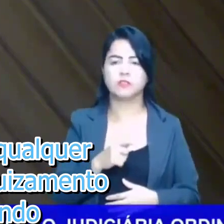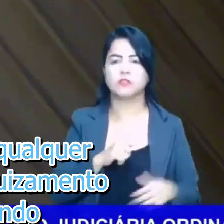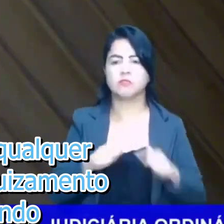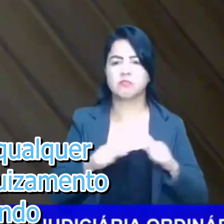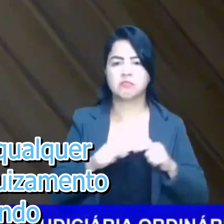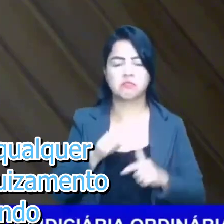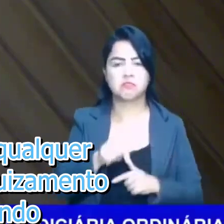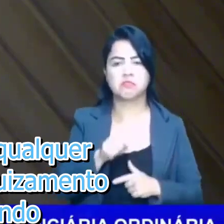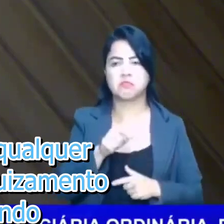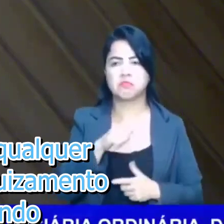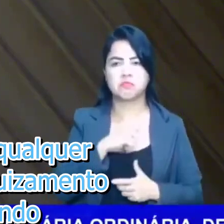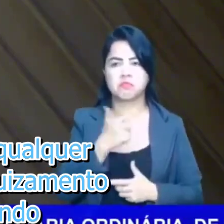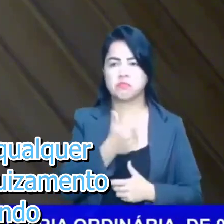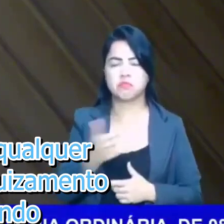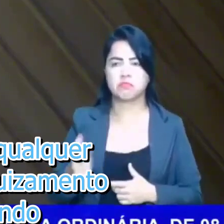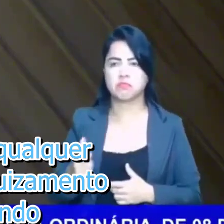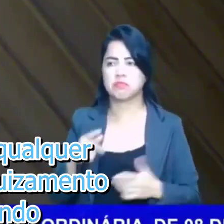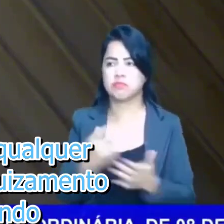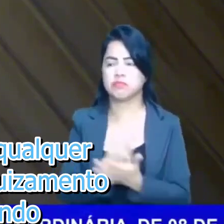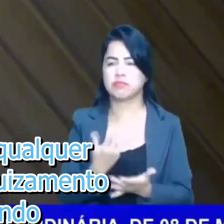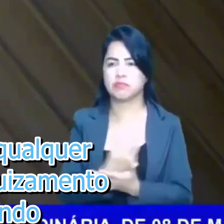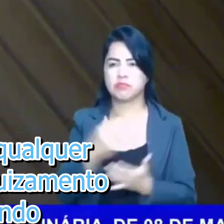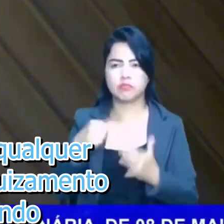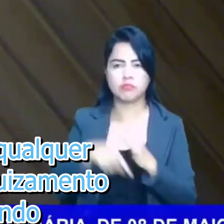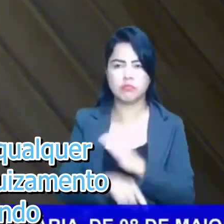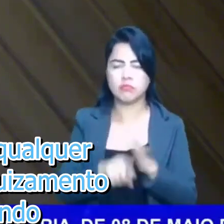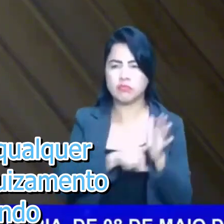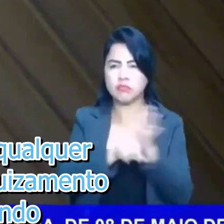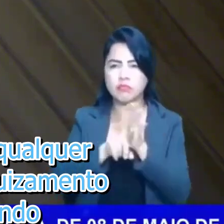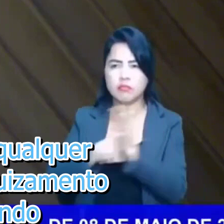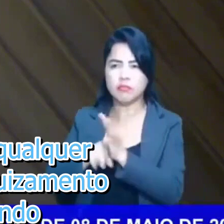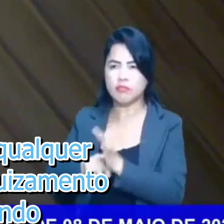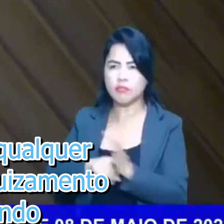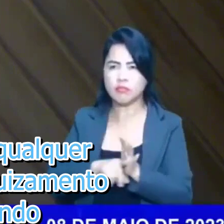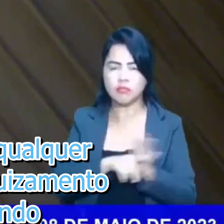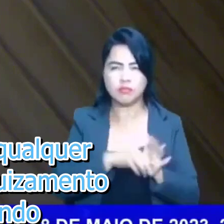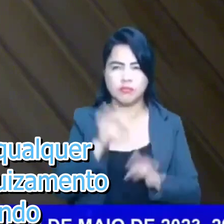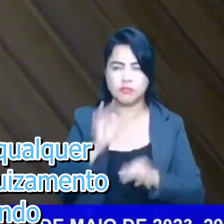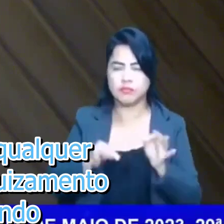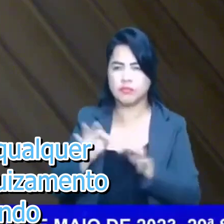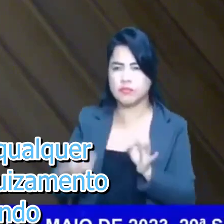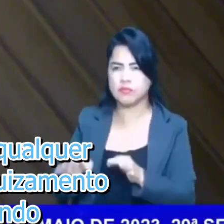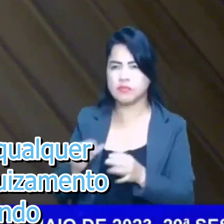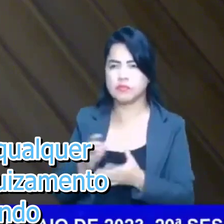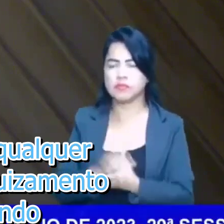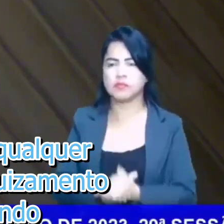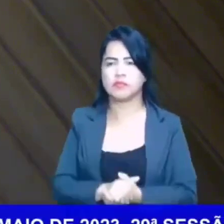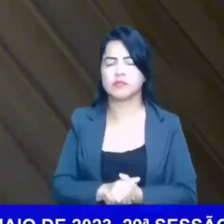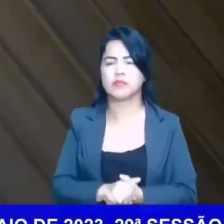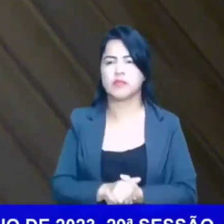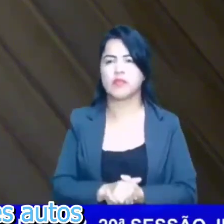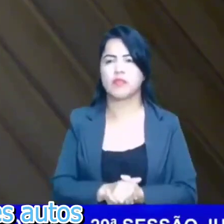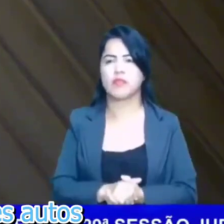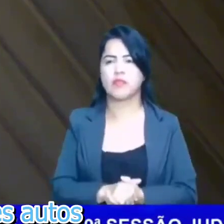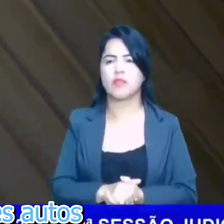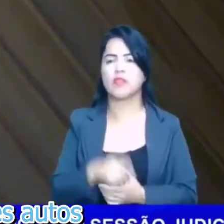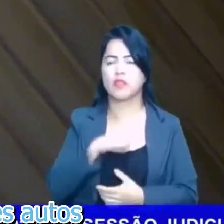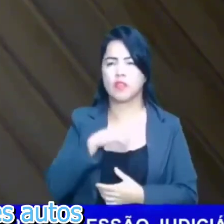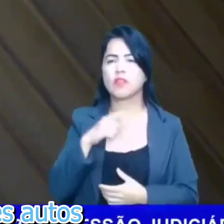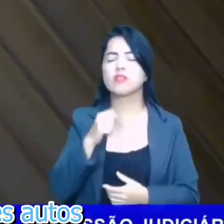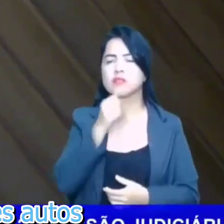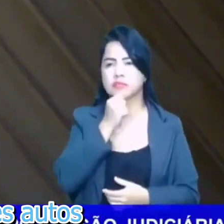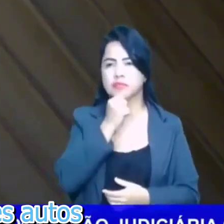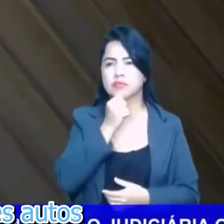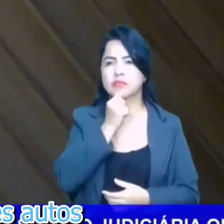praticou qualquer ato configurador de ilícito a ser apurado mediante o ajuizamento da exordial representação em comento, considerando